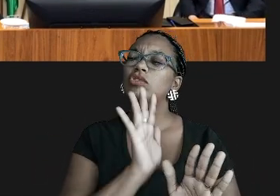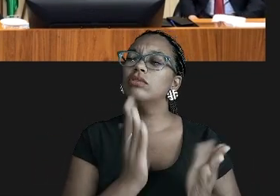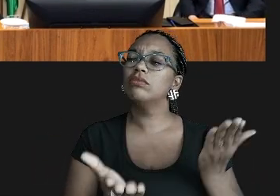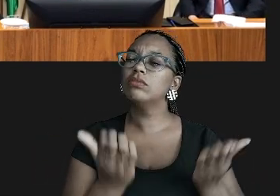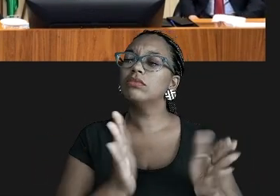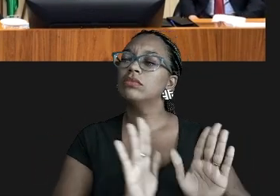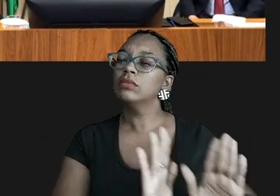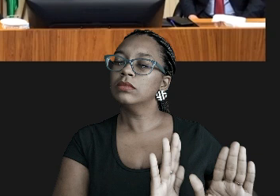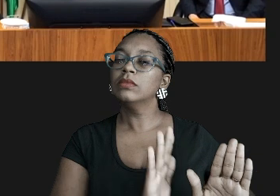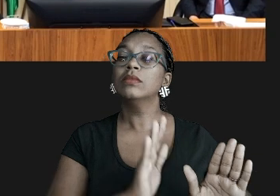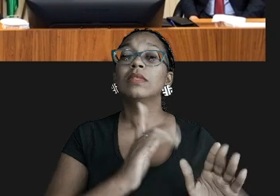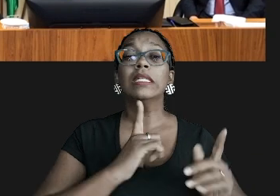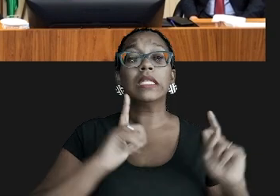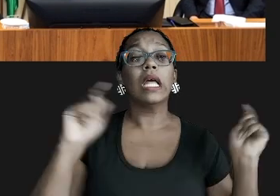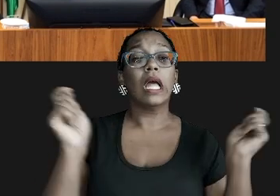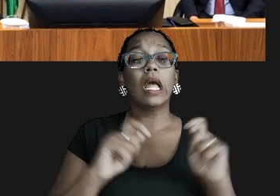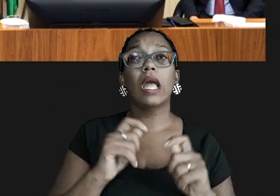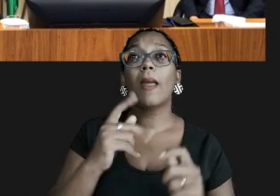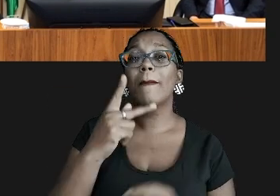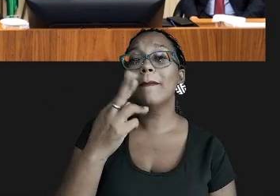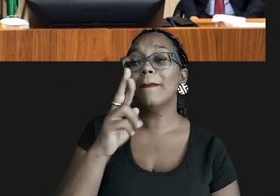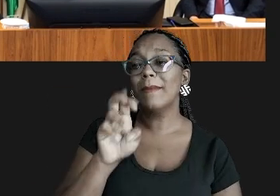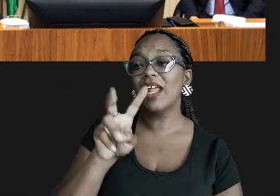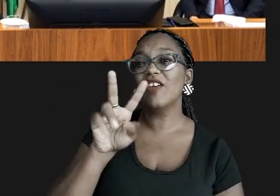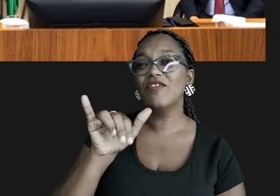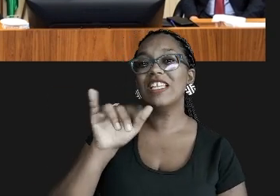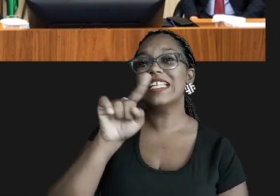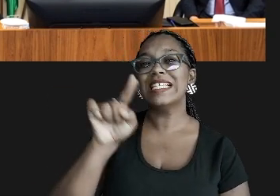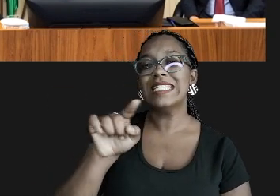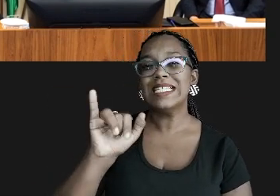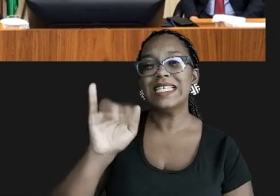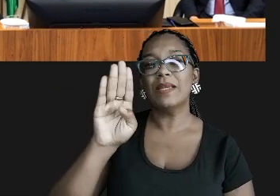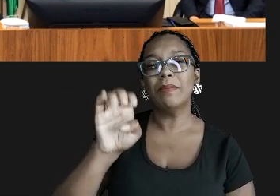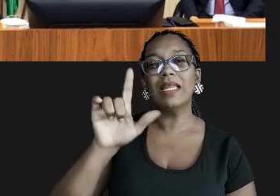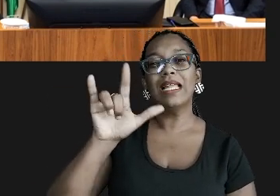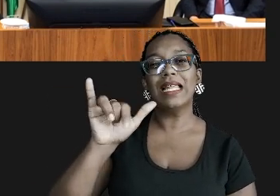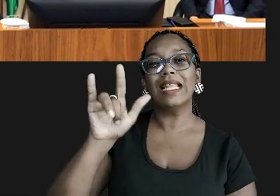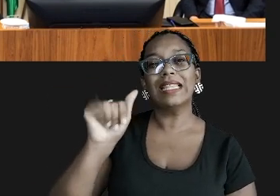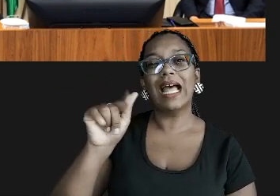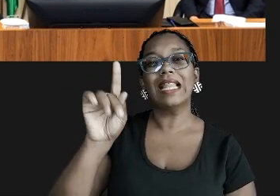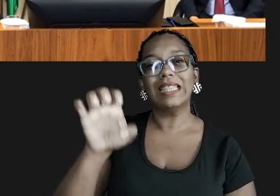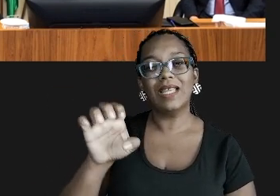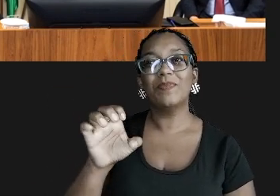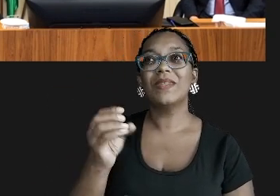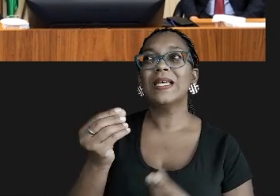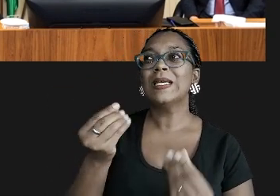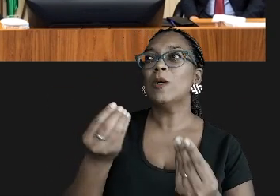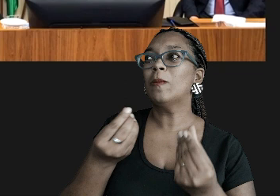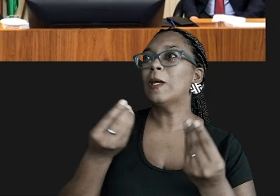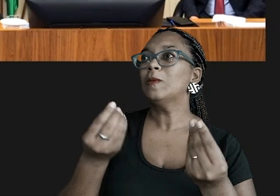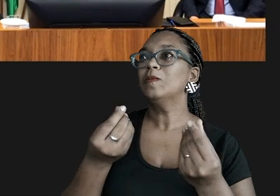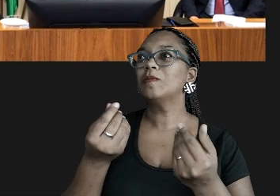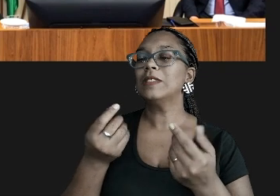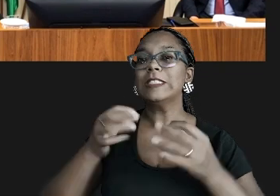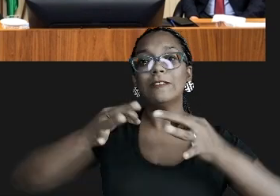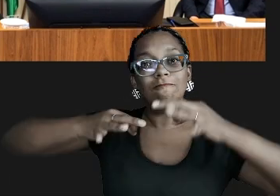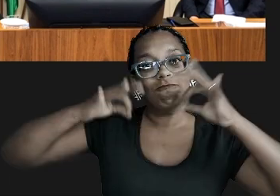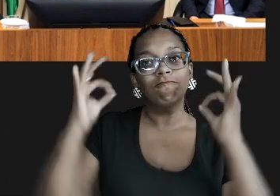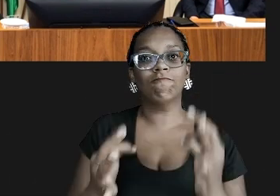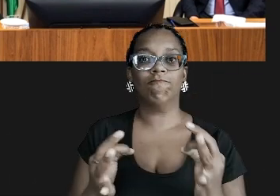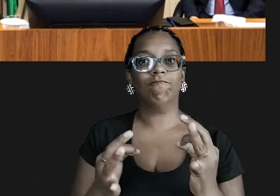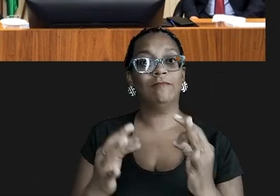proporções deve haver previsibilidade deve haver uma uma precisão